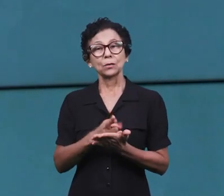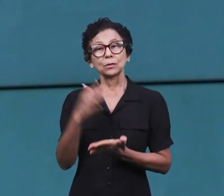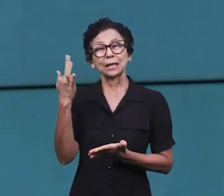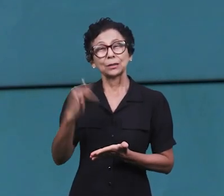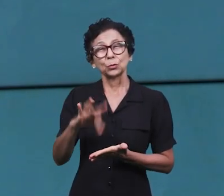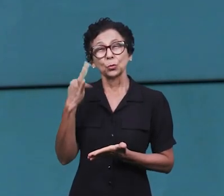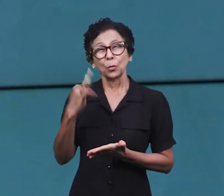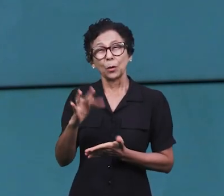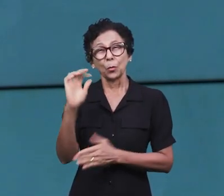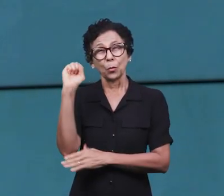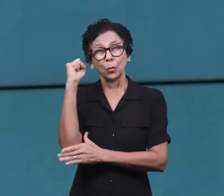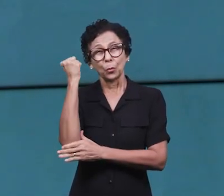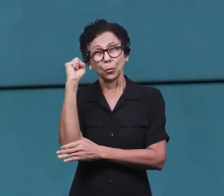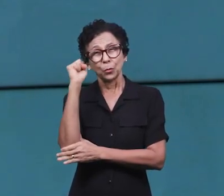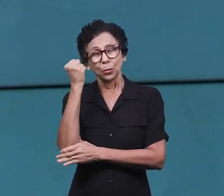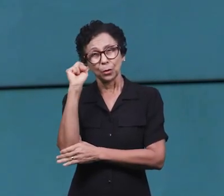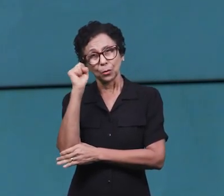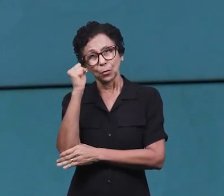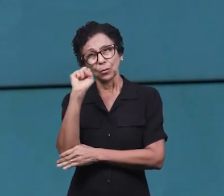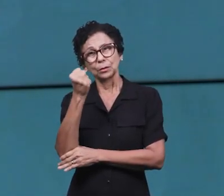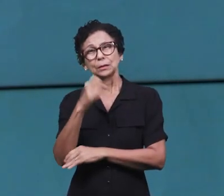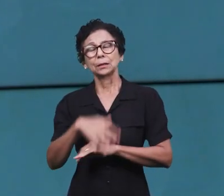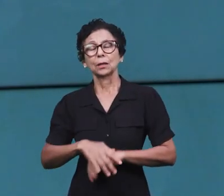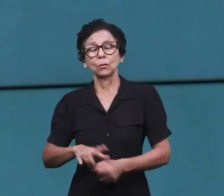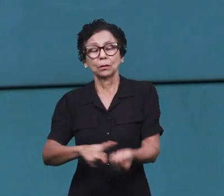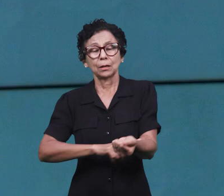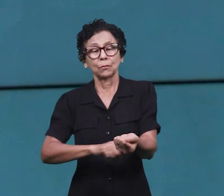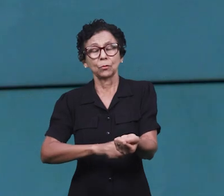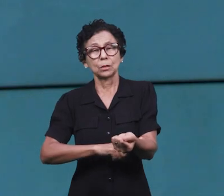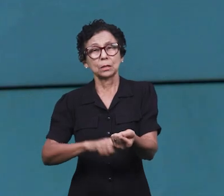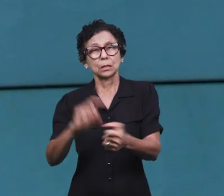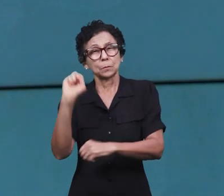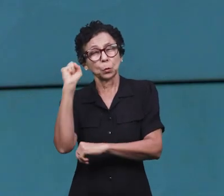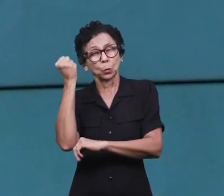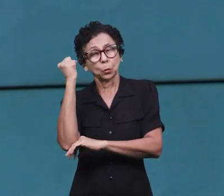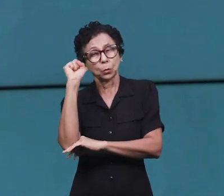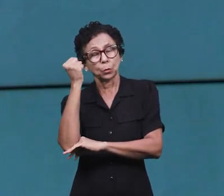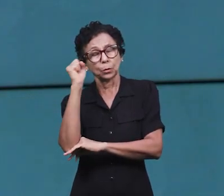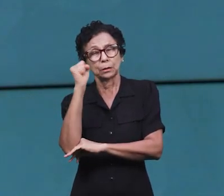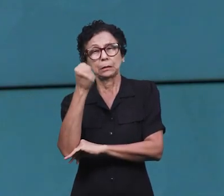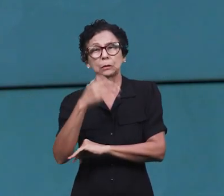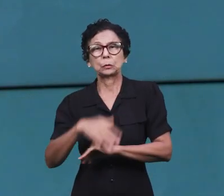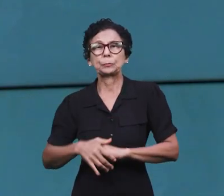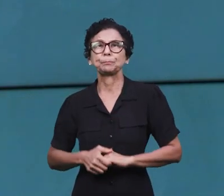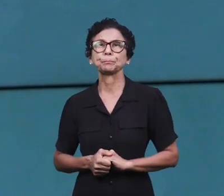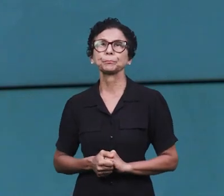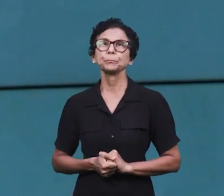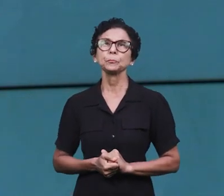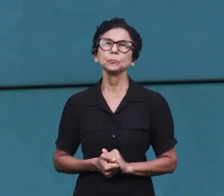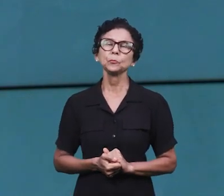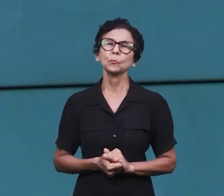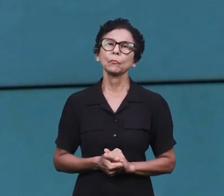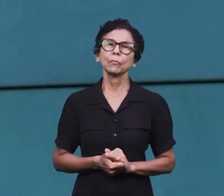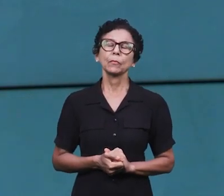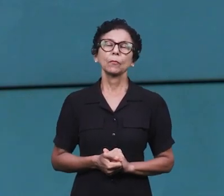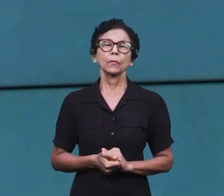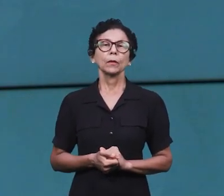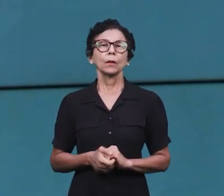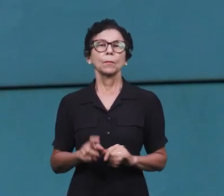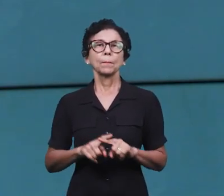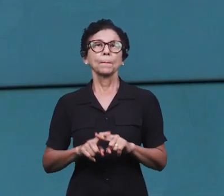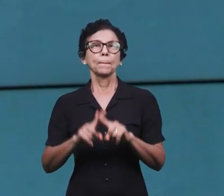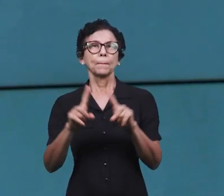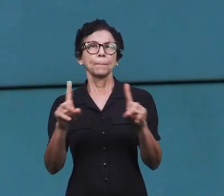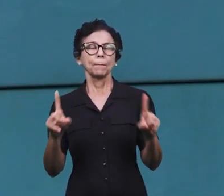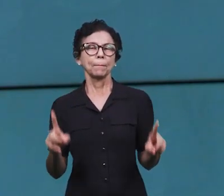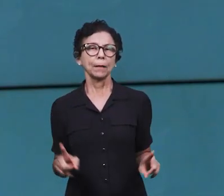de um sistema de estresse crônico. Entretanto, mesmo sem serem causadores, esses problemas